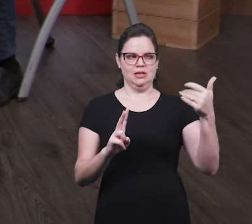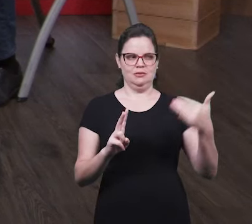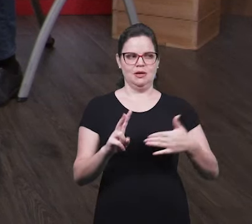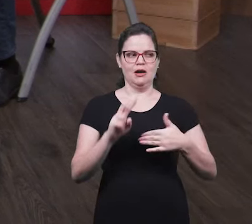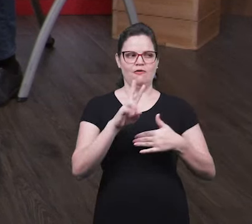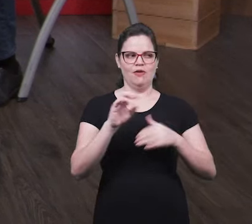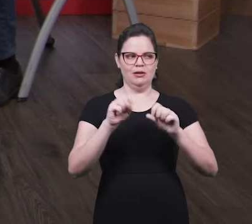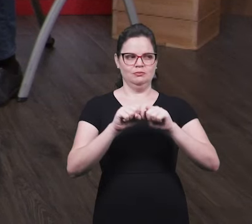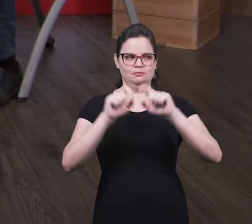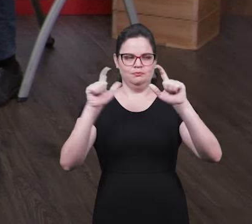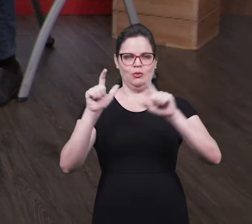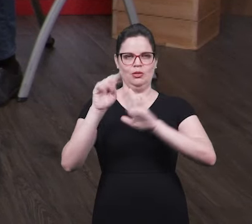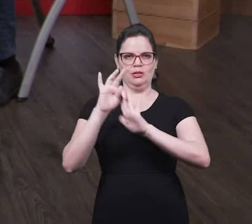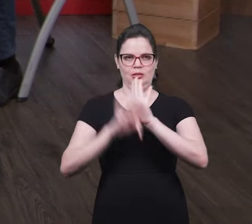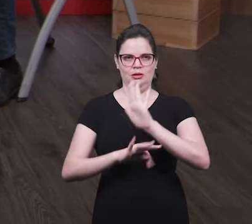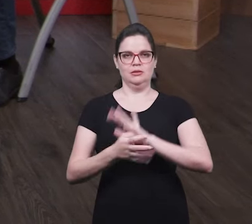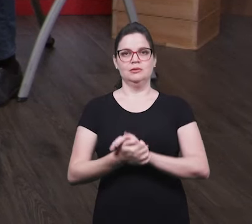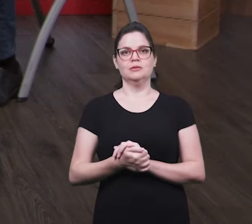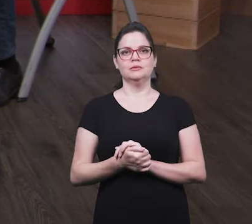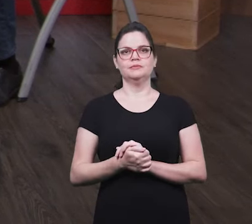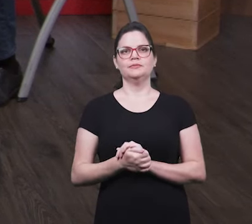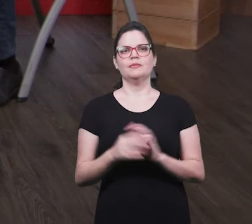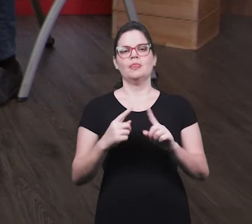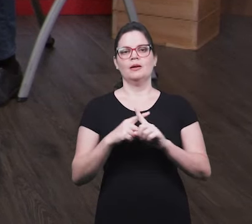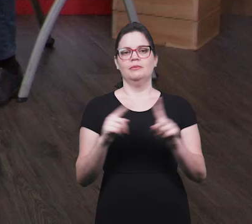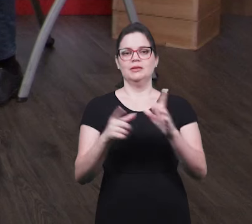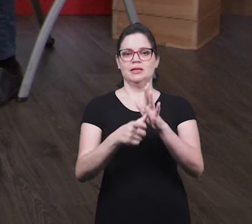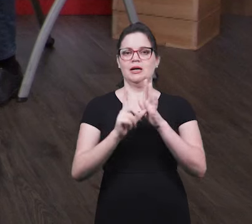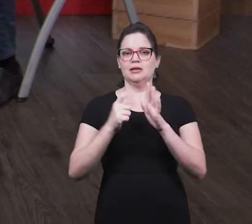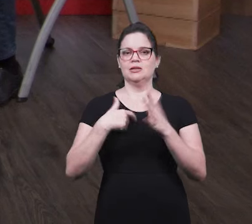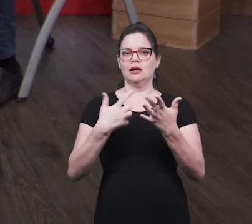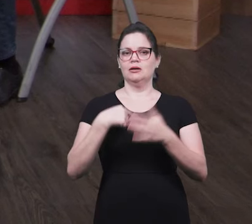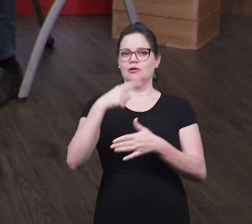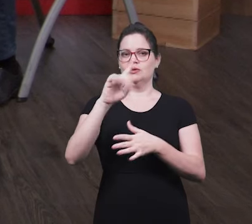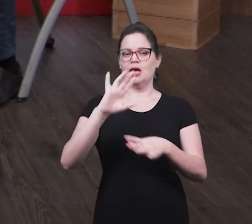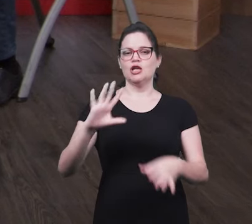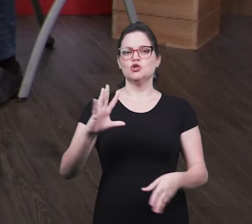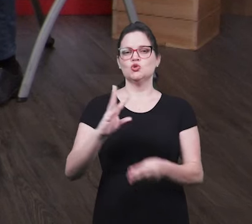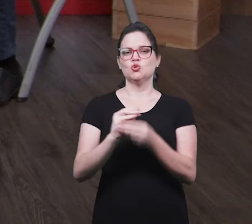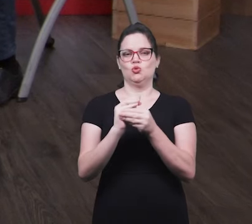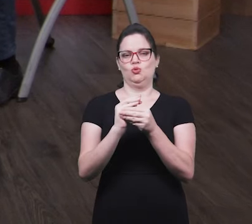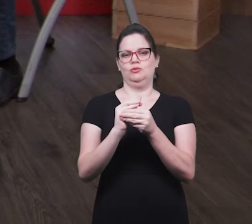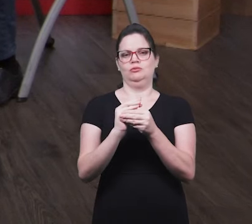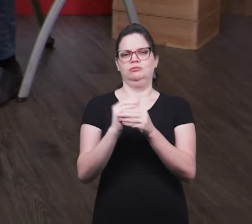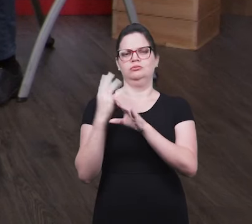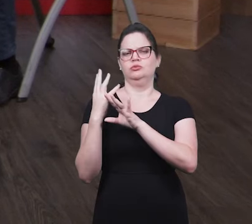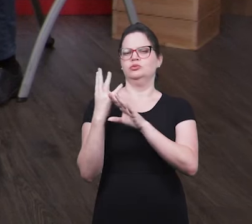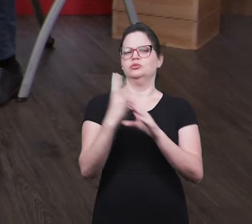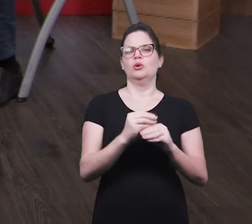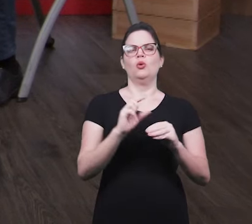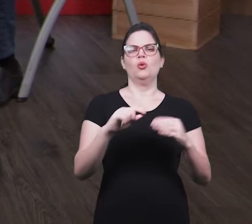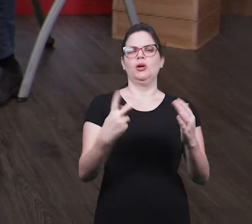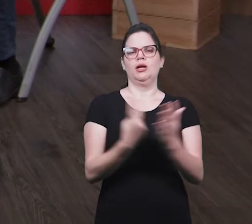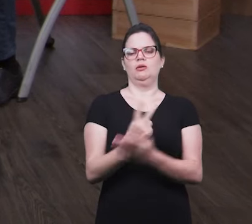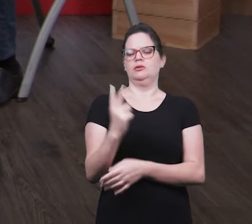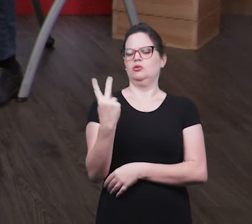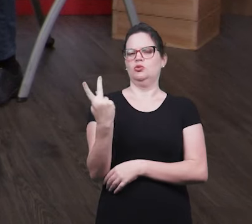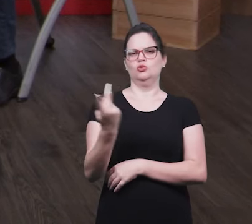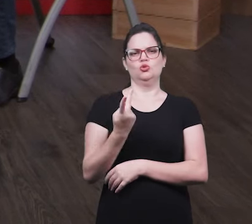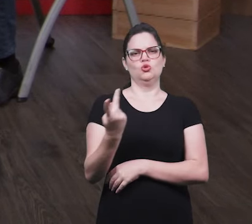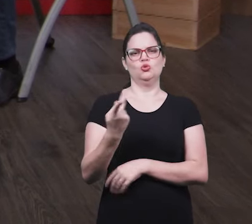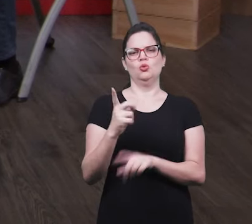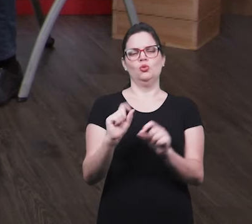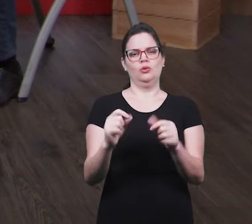para projetar, mas antes até, eu queria que você fizesse um resumo do que exatamente aconteceu com esse